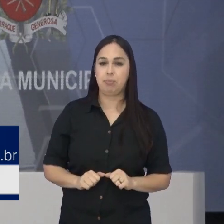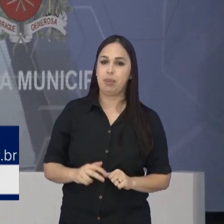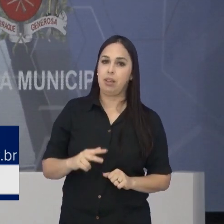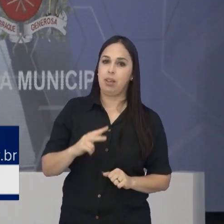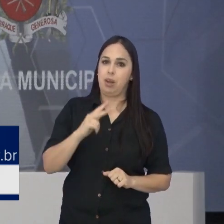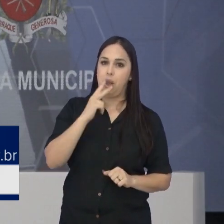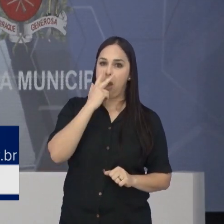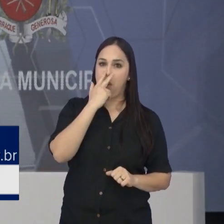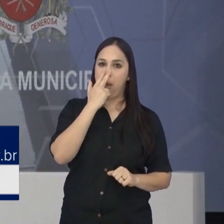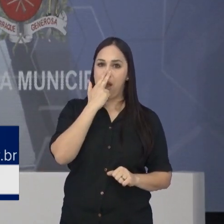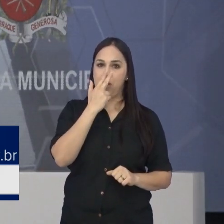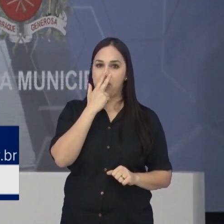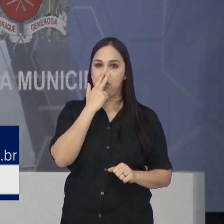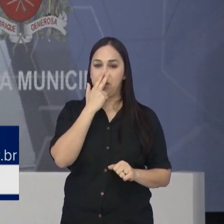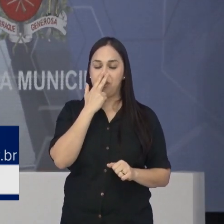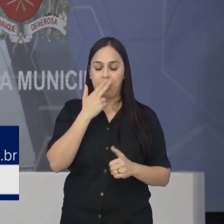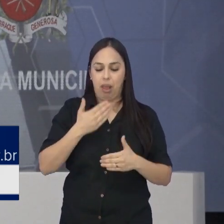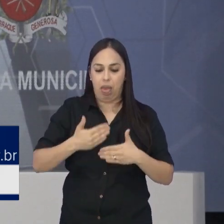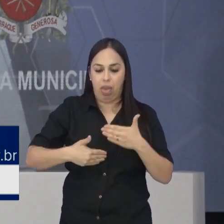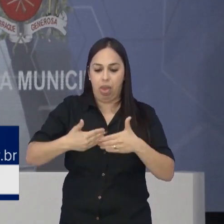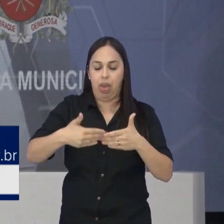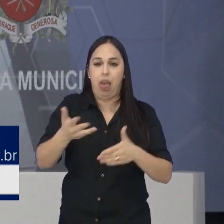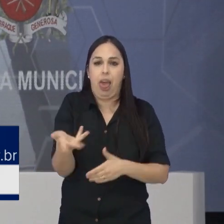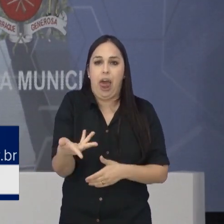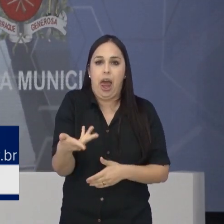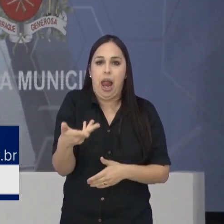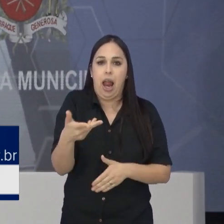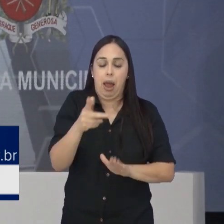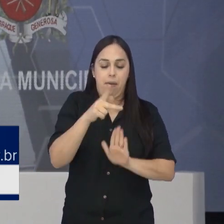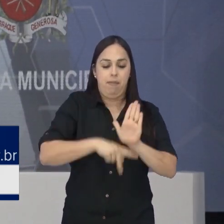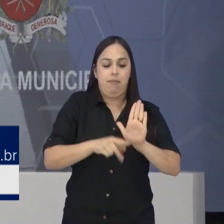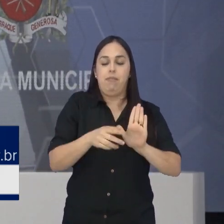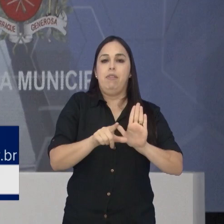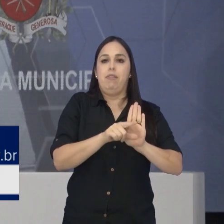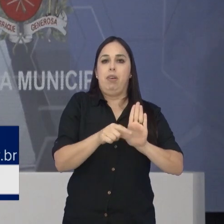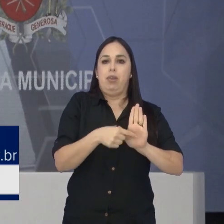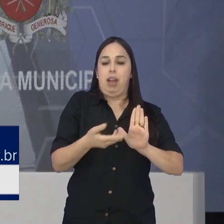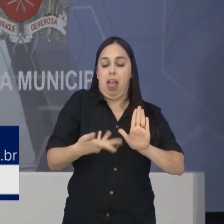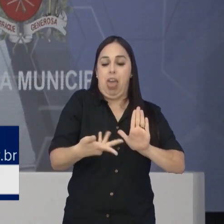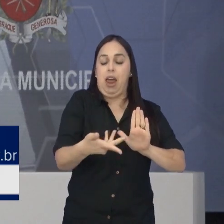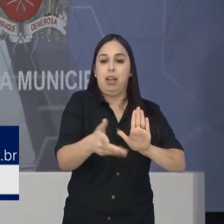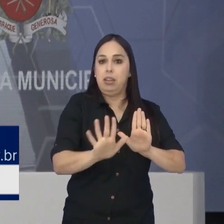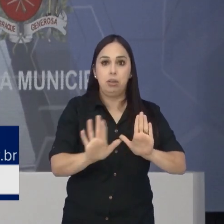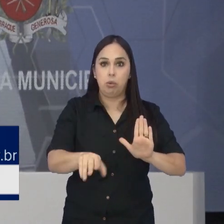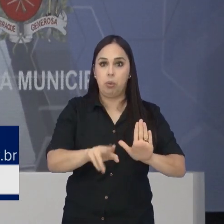ser corridas, a gente tem um ano inteiro e normalmente as coisas chegam aqui na porta, no